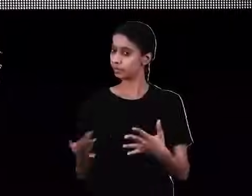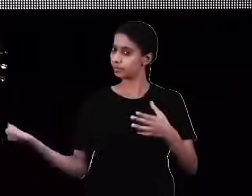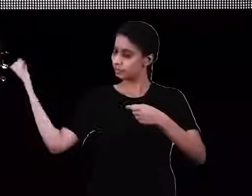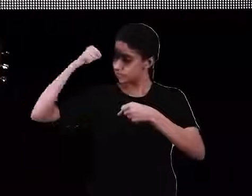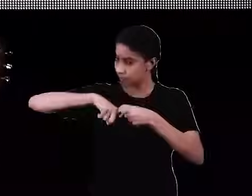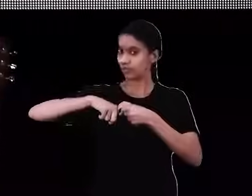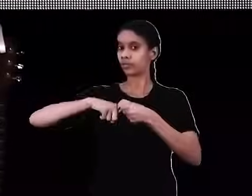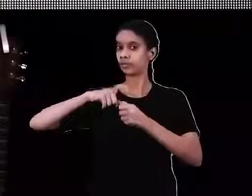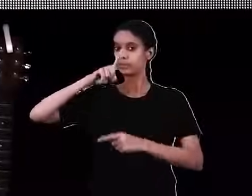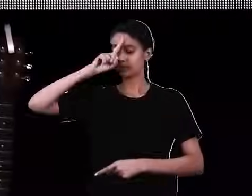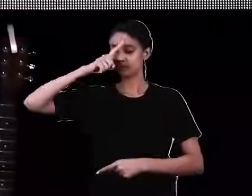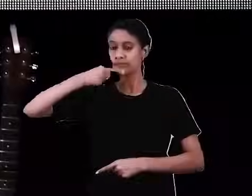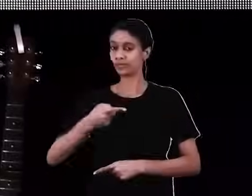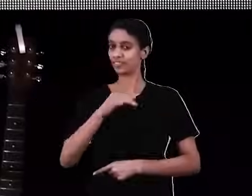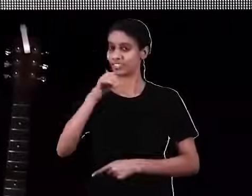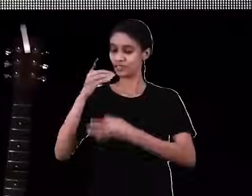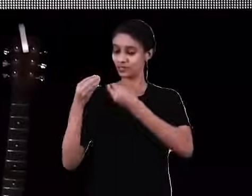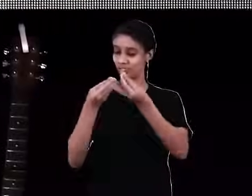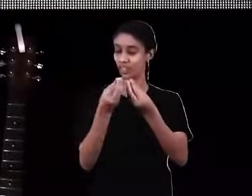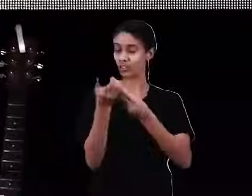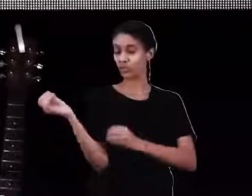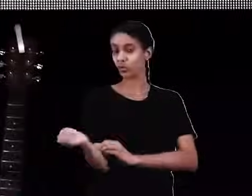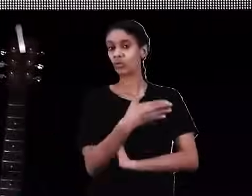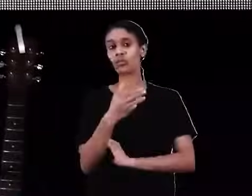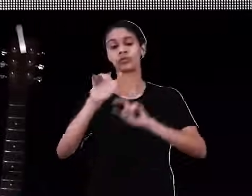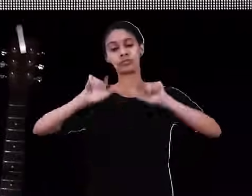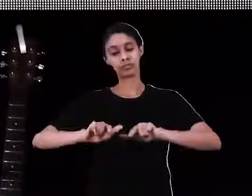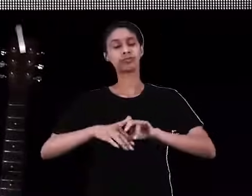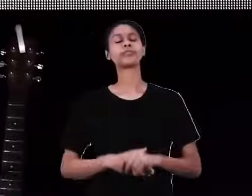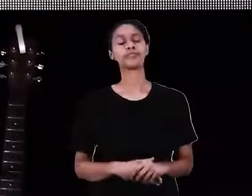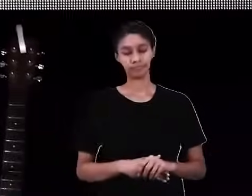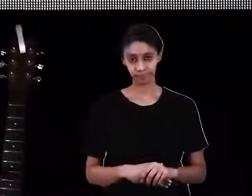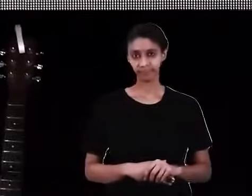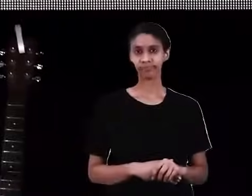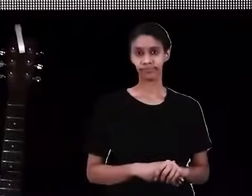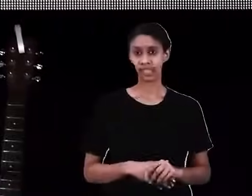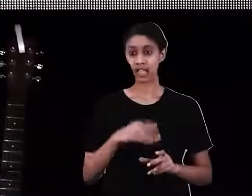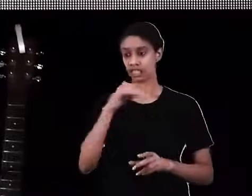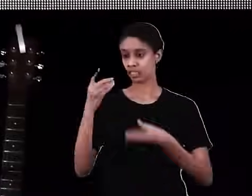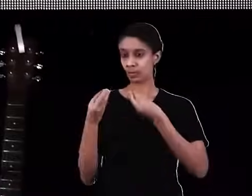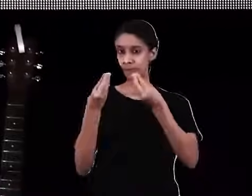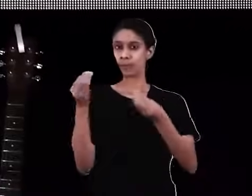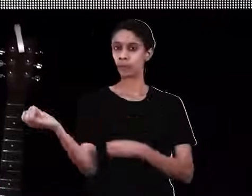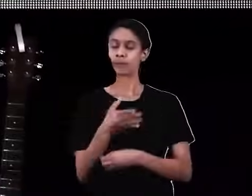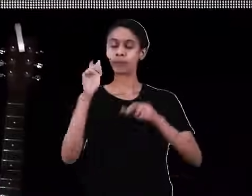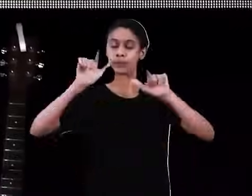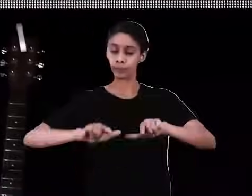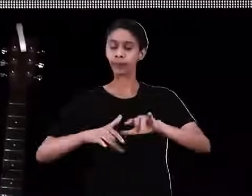e dominar, Deus vai te dar novos territórios. Deus vai te dar novos territórios.